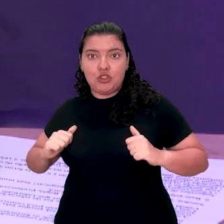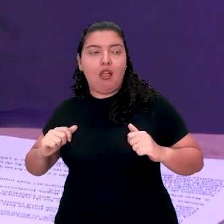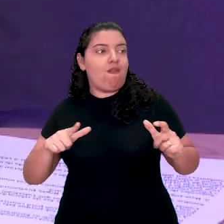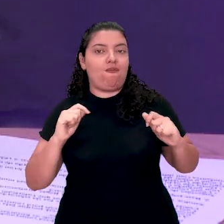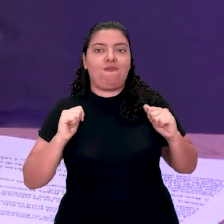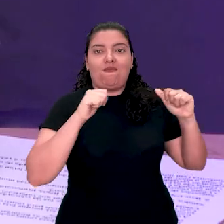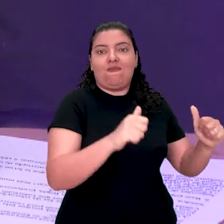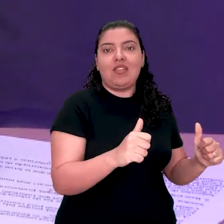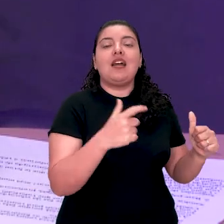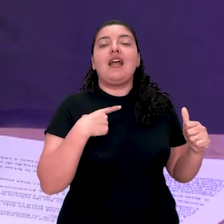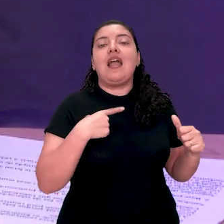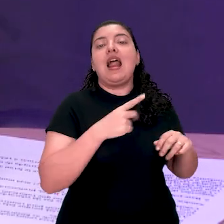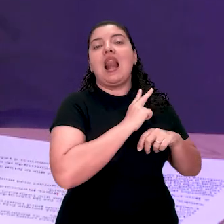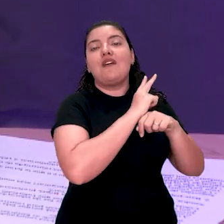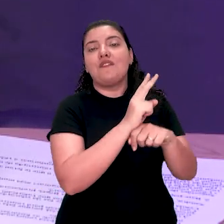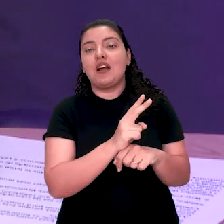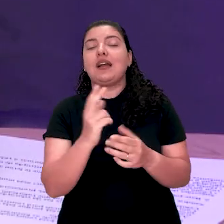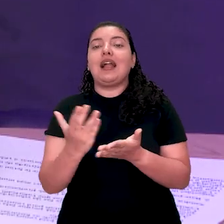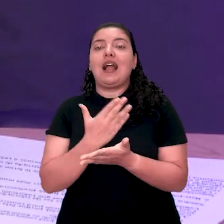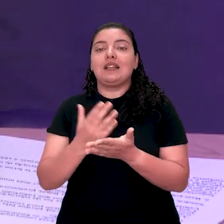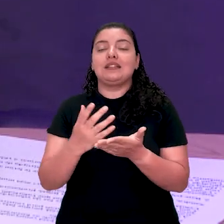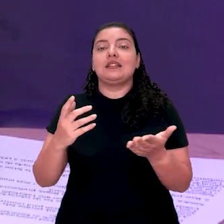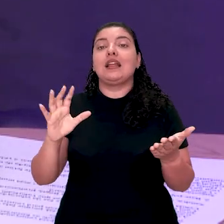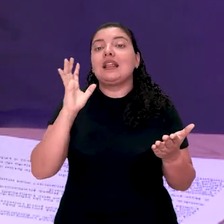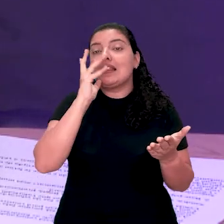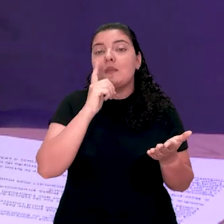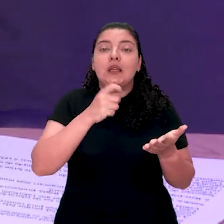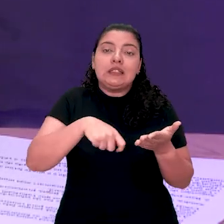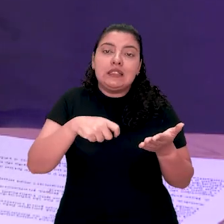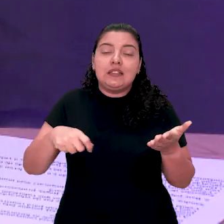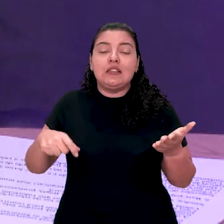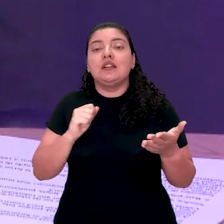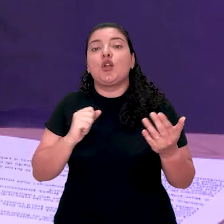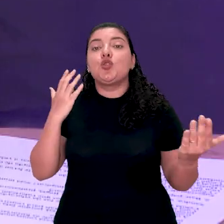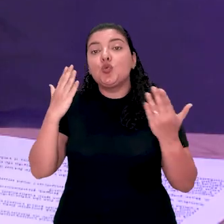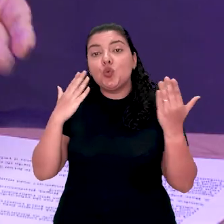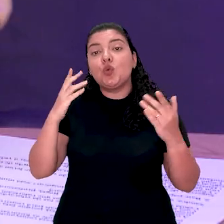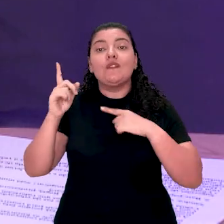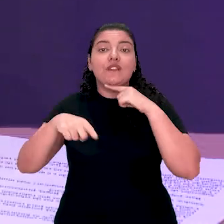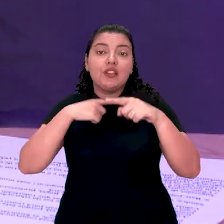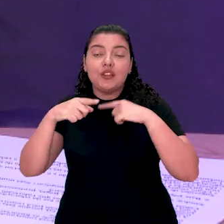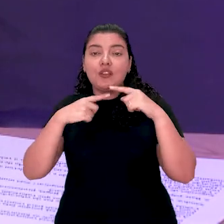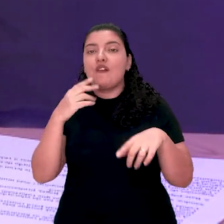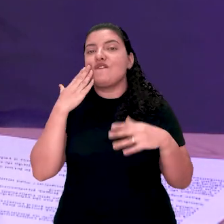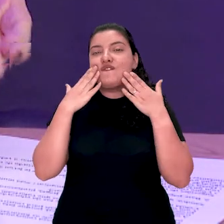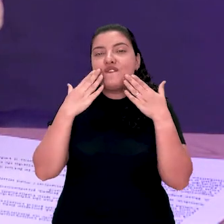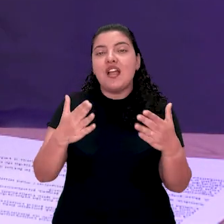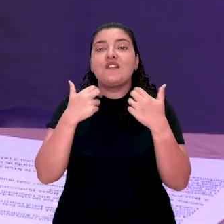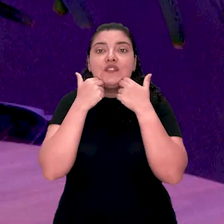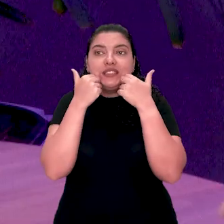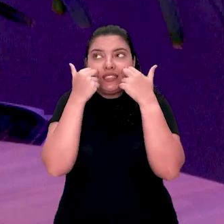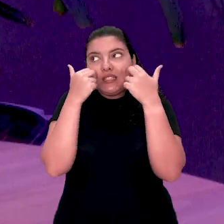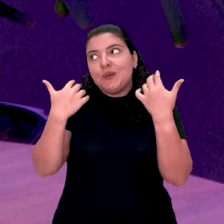vezes eu emprestava o caderno, que o amigo não demorava para escrever, tirava uma dúvida, falava na frente dele, porque ele tinha vergonha de